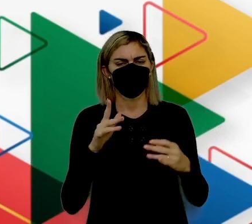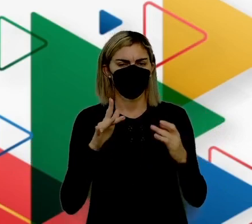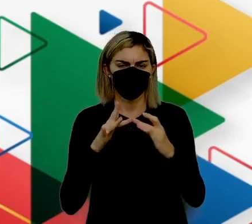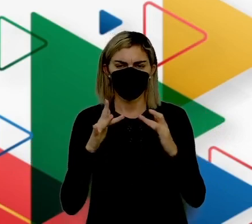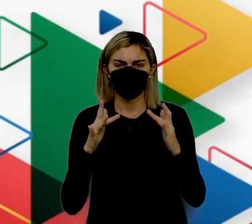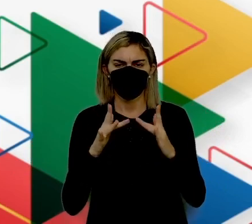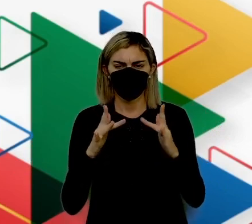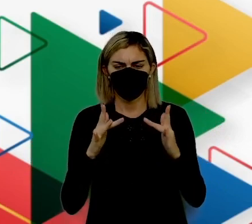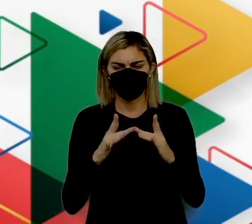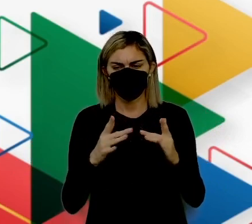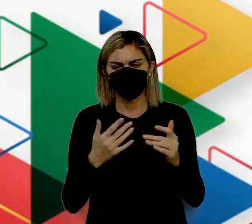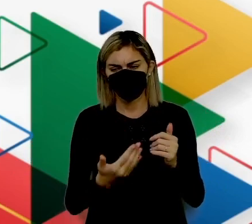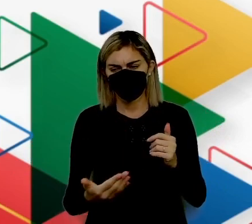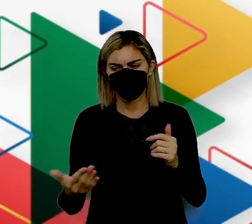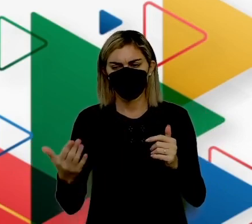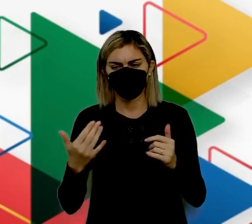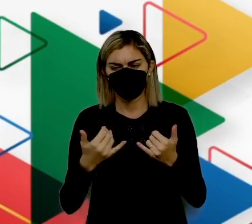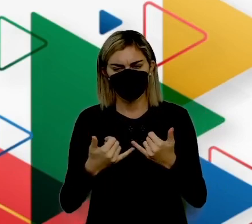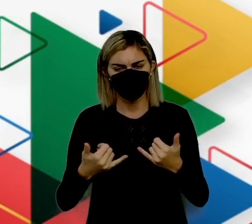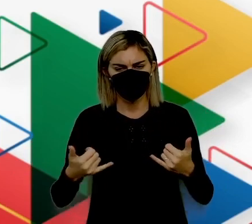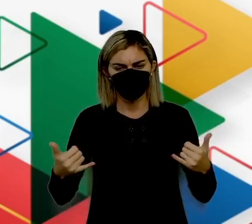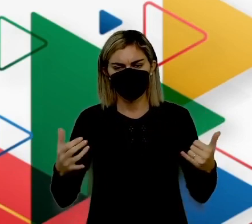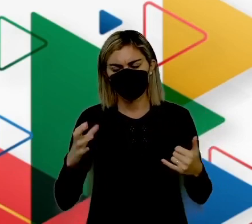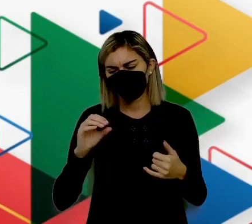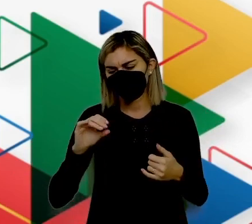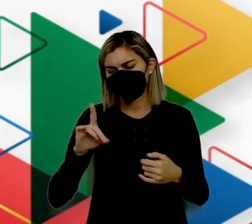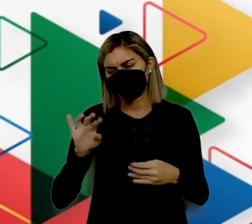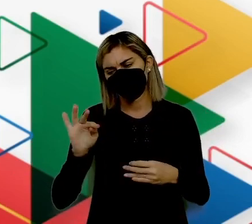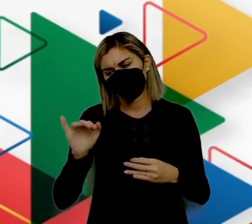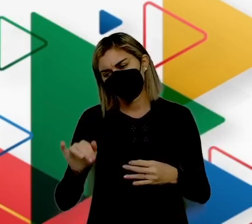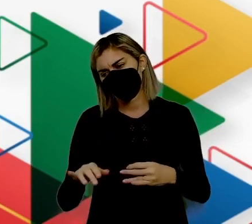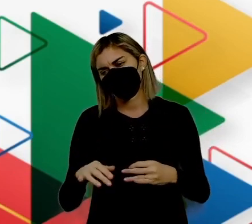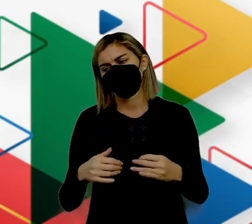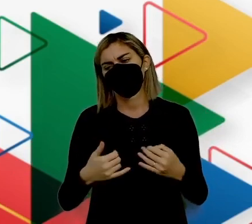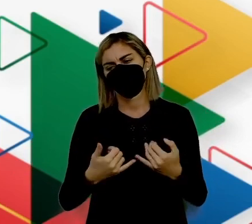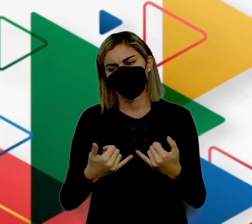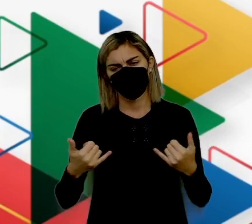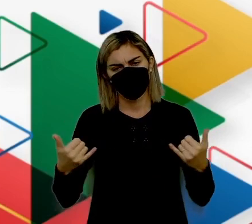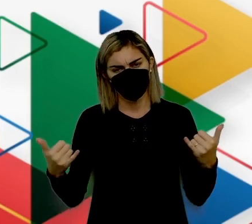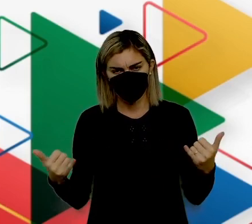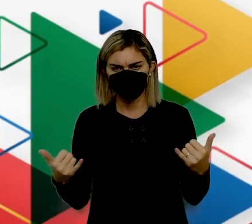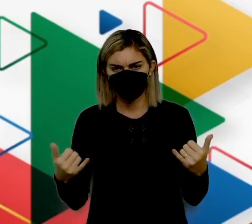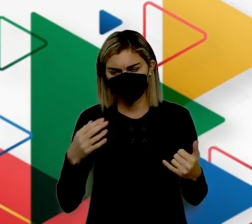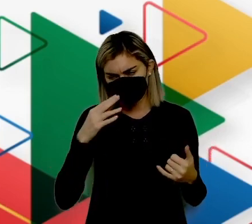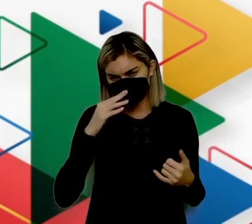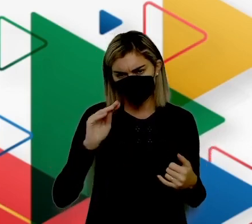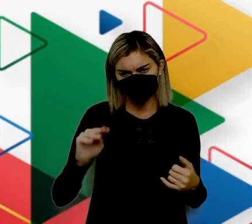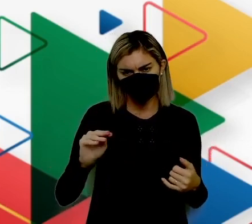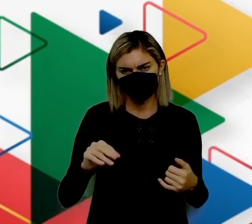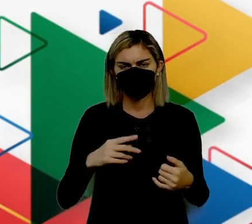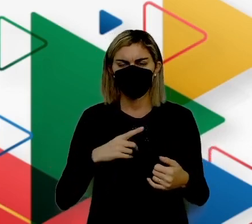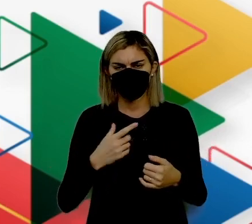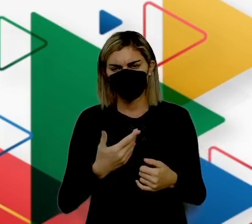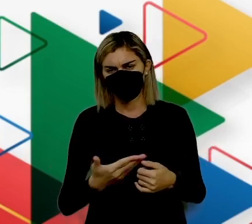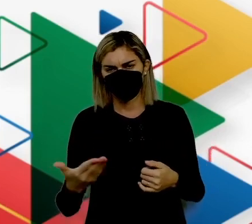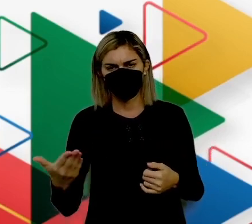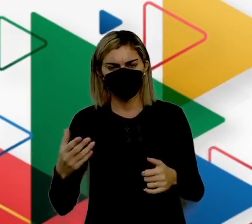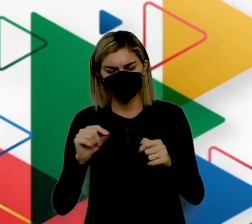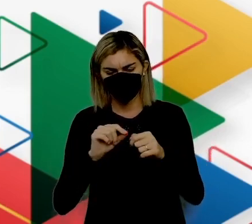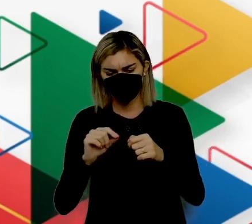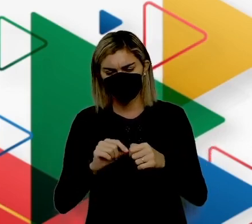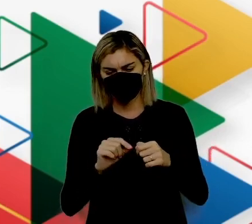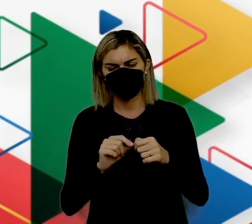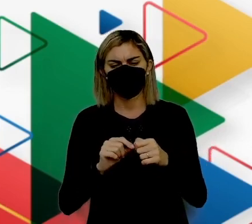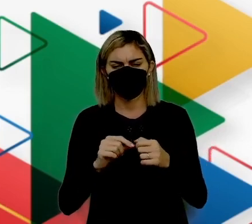conectadas por um fio condutor cuja espessura é desprezível. Após estabelecido